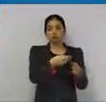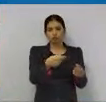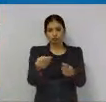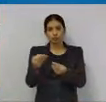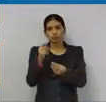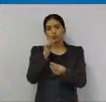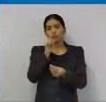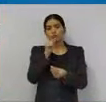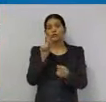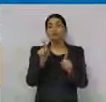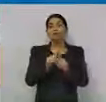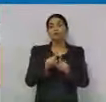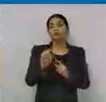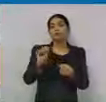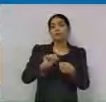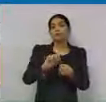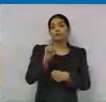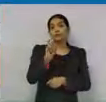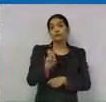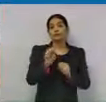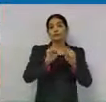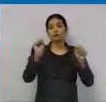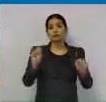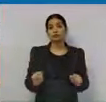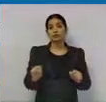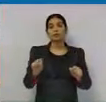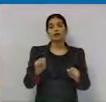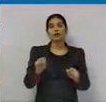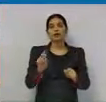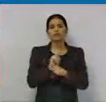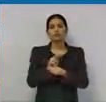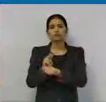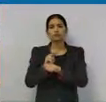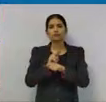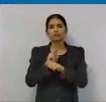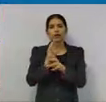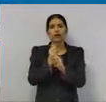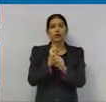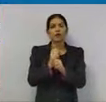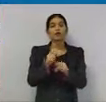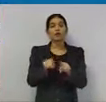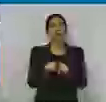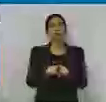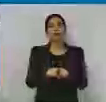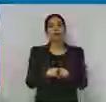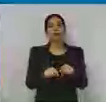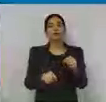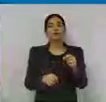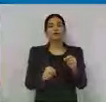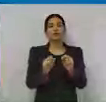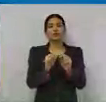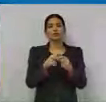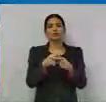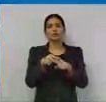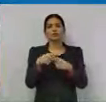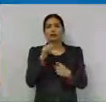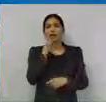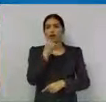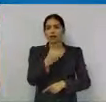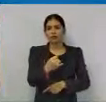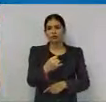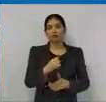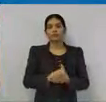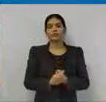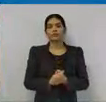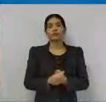também a instalação de 5 sistemas de macromedição, instalações elétricas e também o telemetrix, como eu já disse, é a